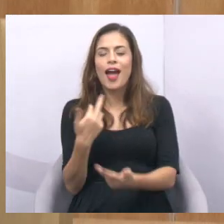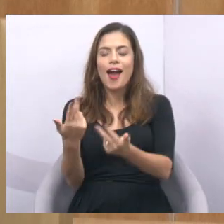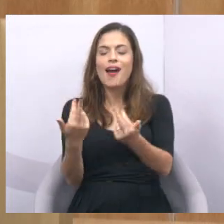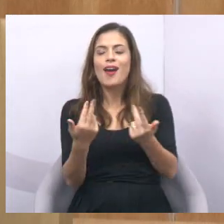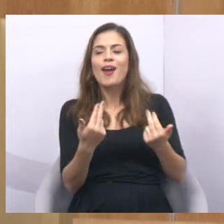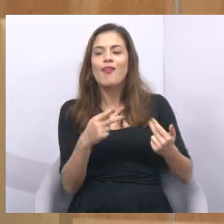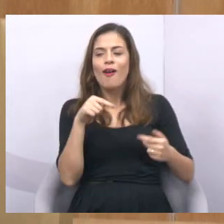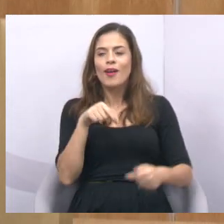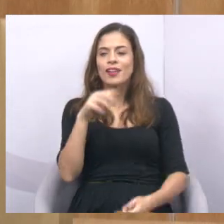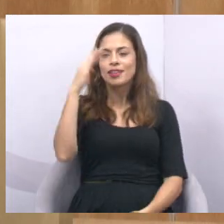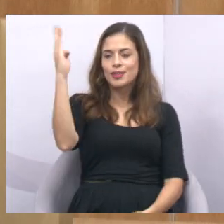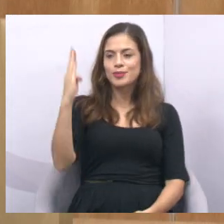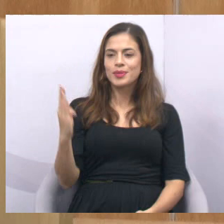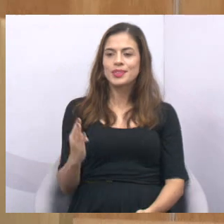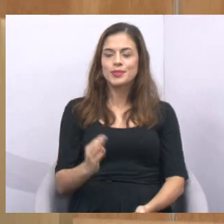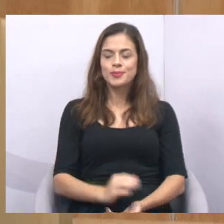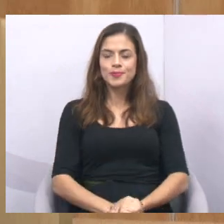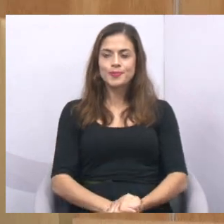Brasil.